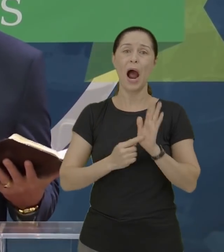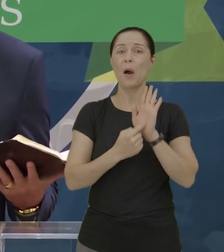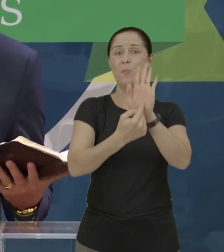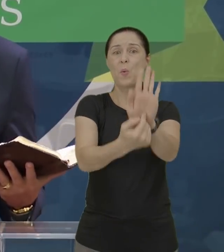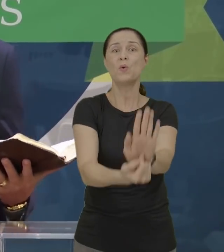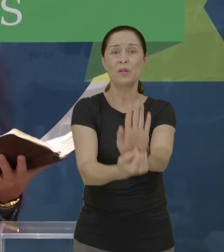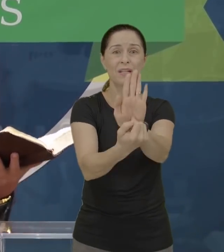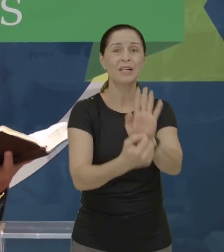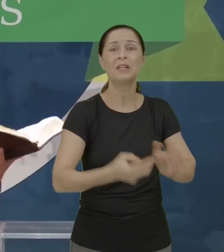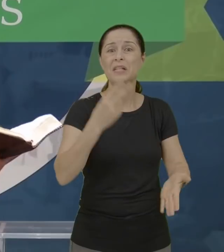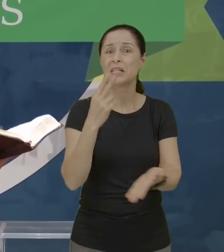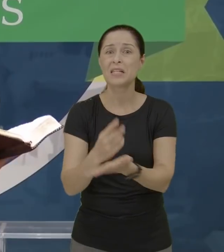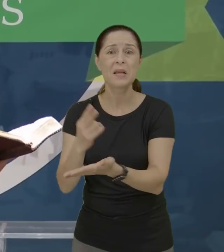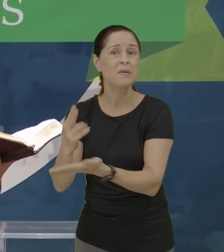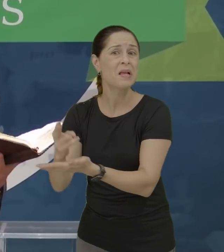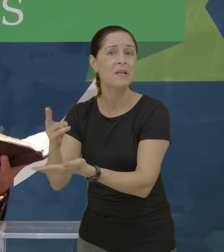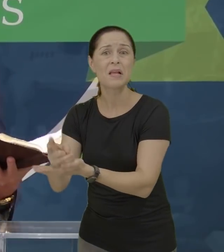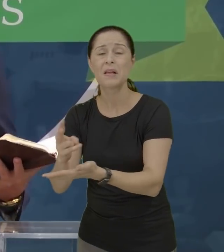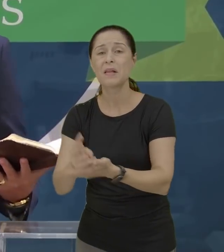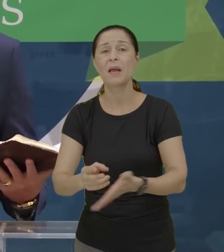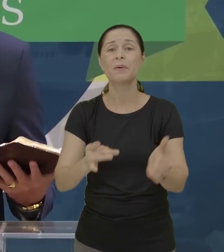deve